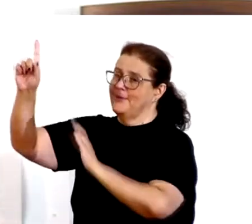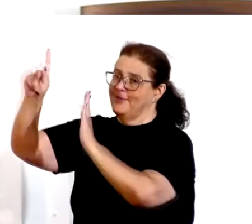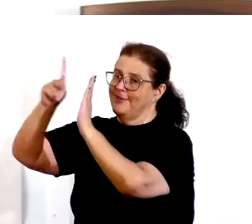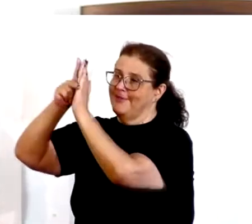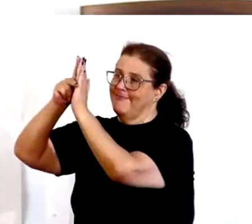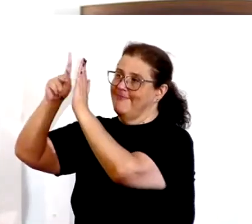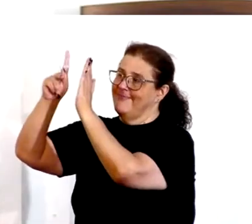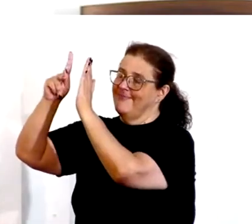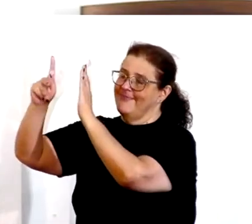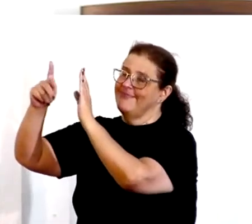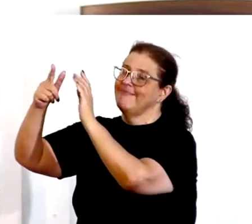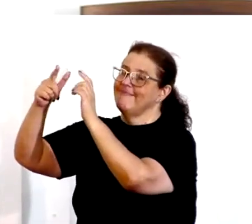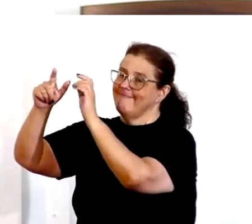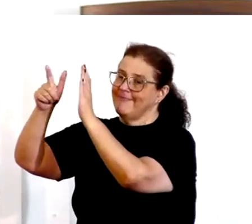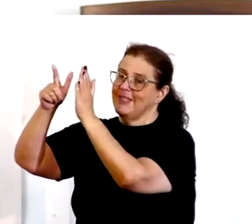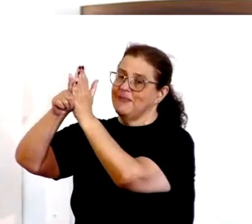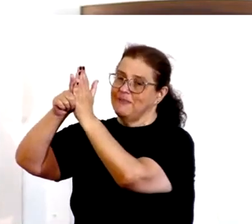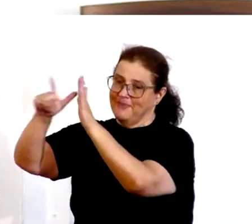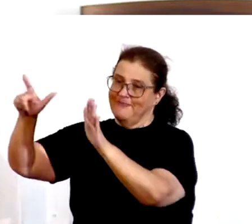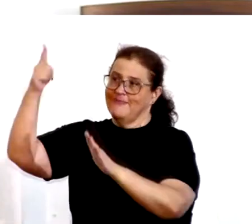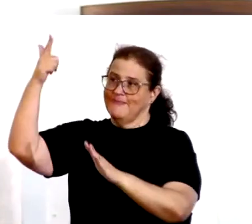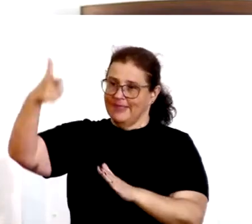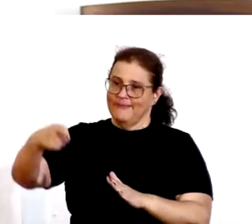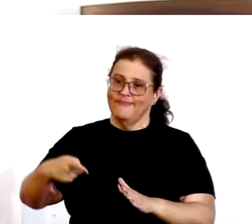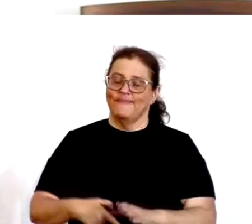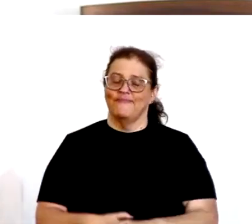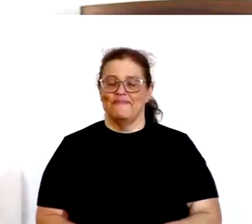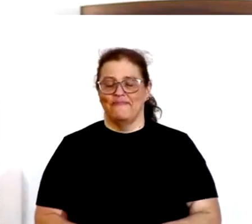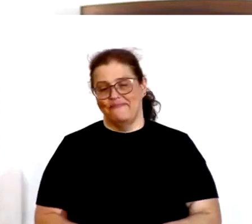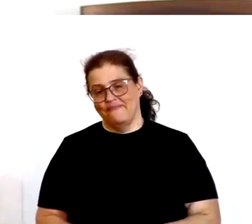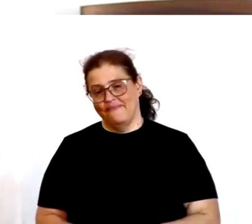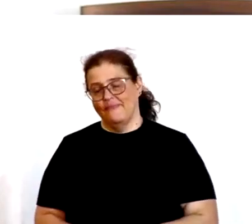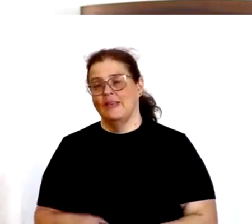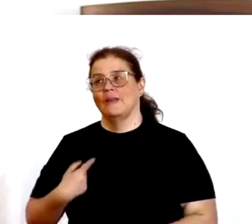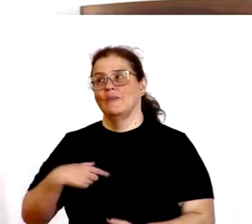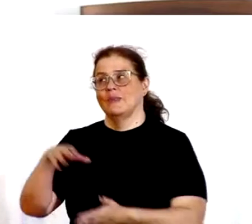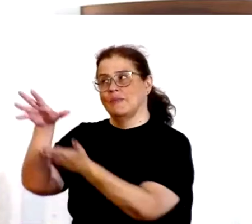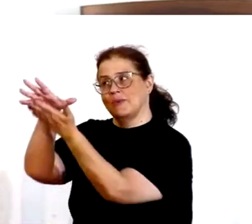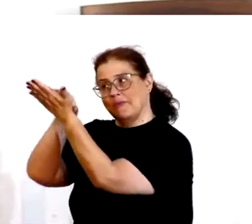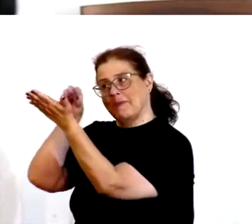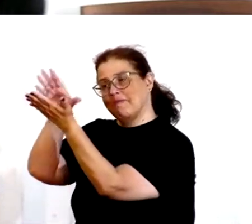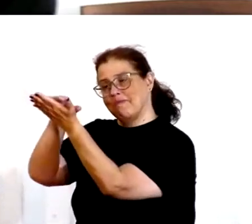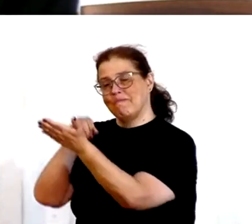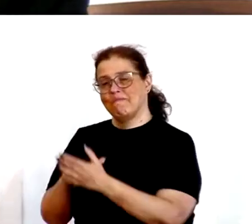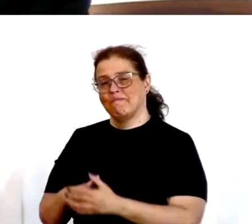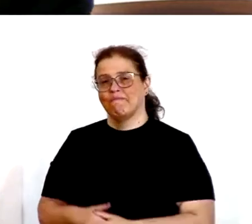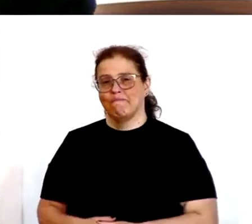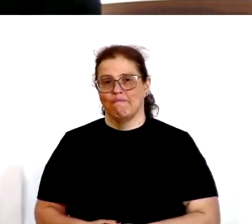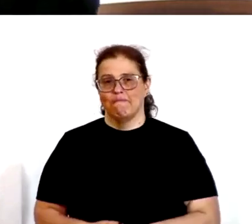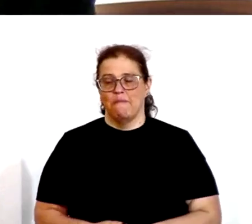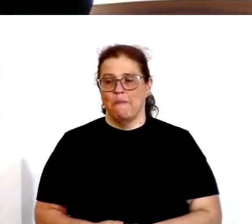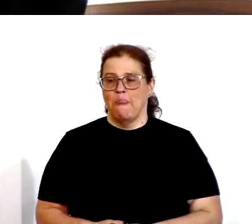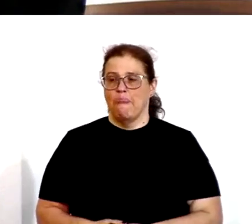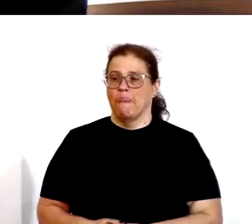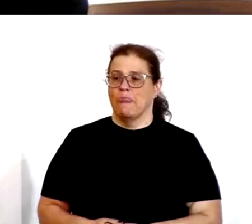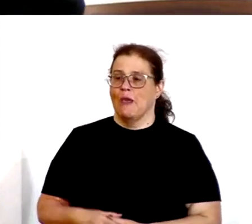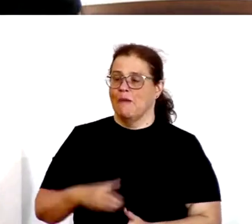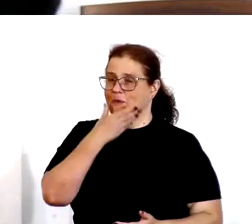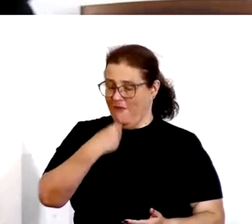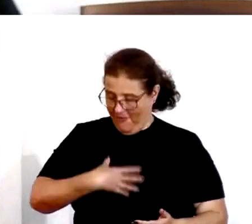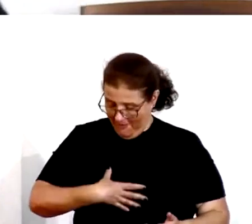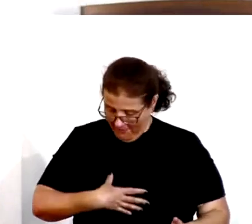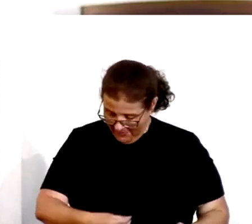verdade. Então, nós precisamos imitar o nosso Pai. Assim como os filhos nos imitam,